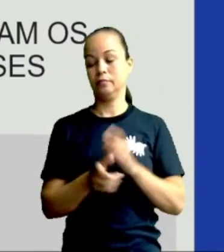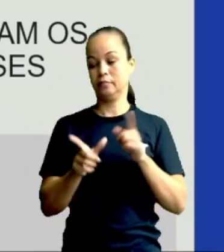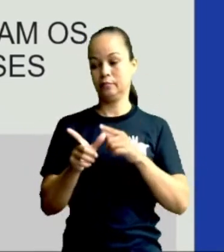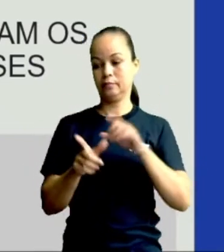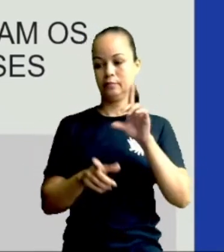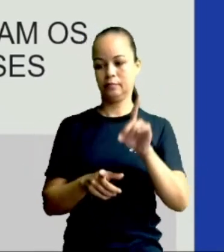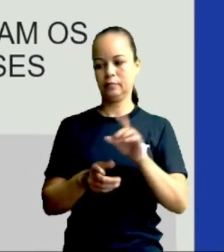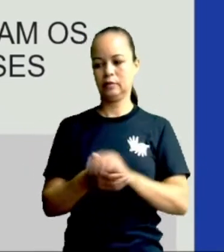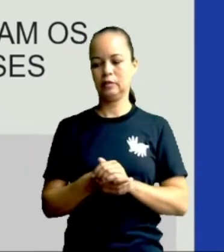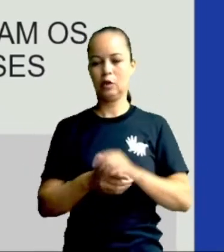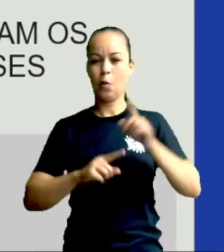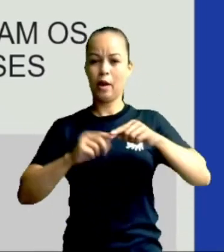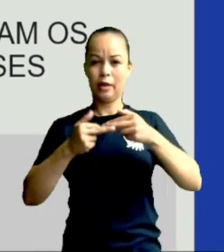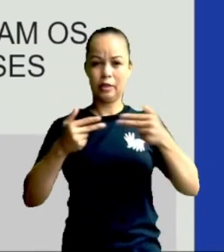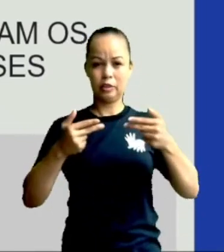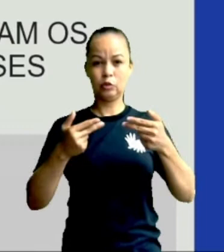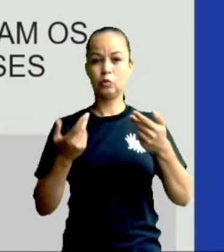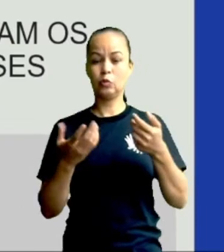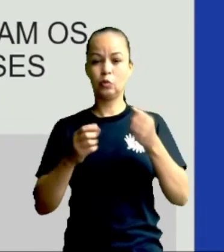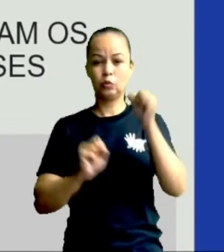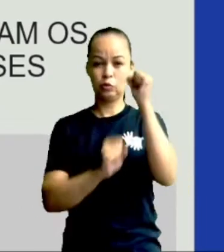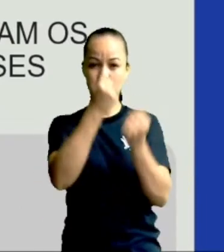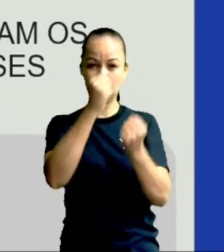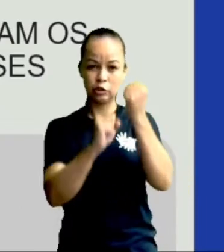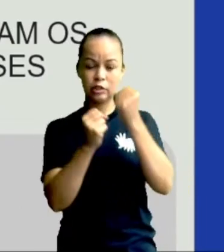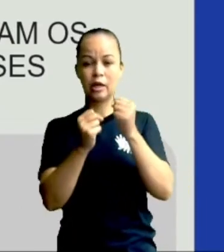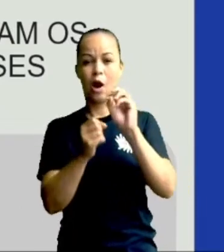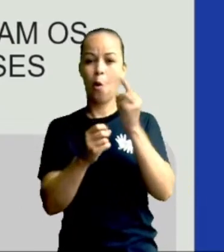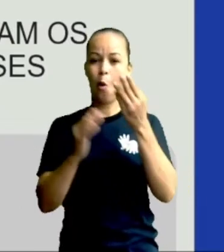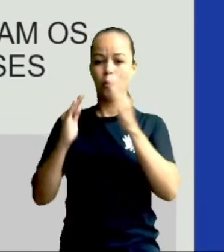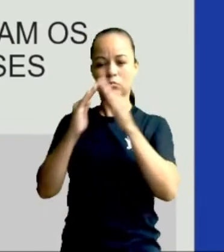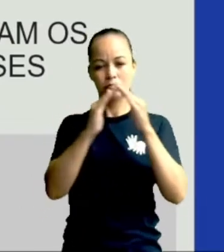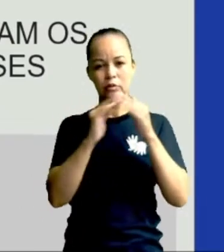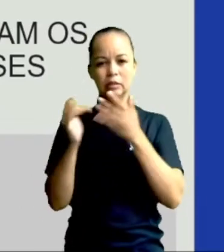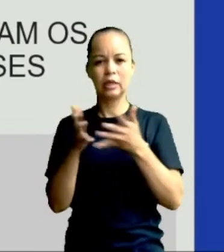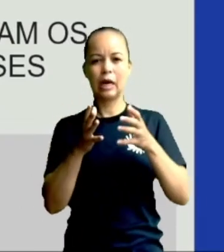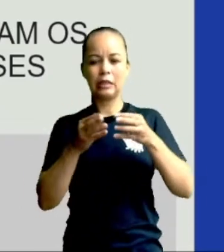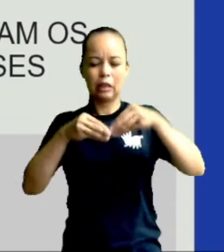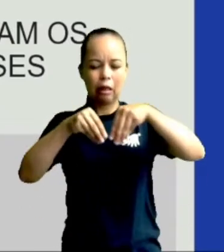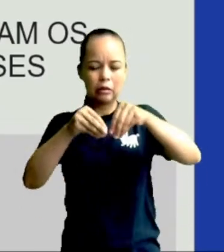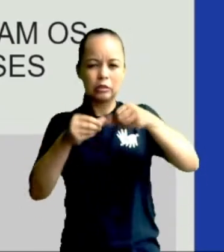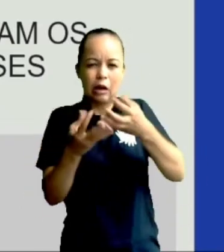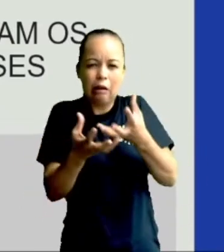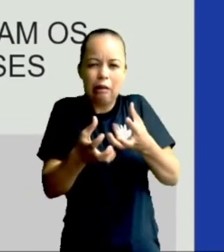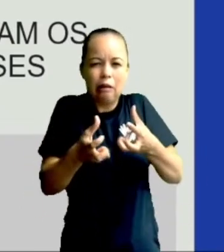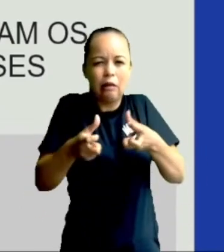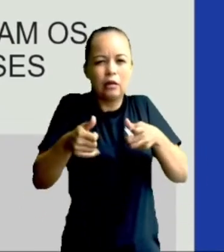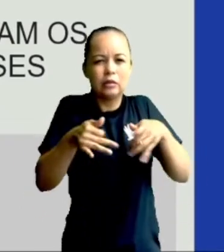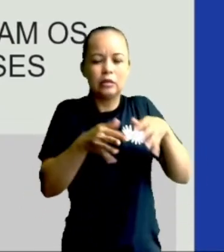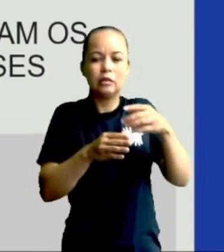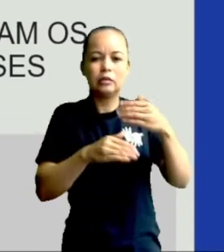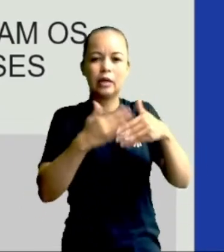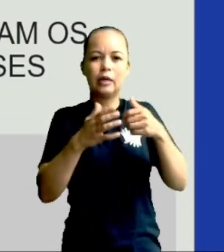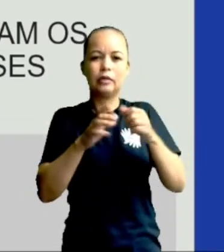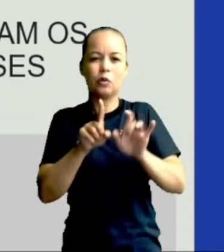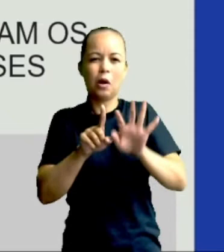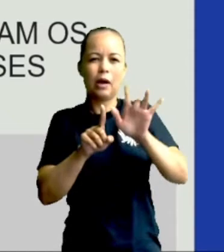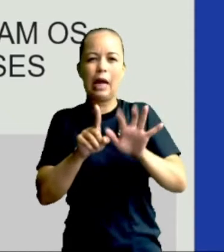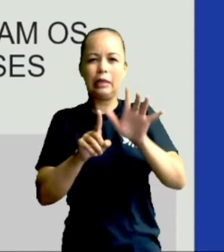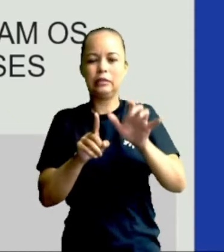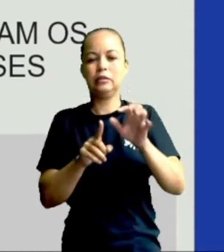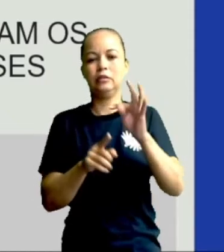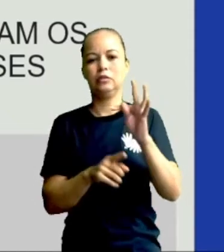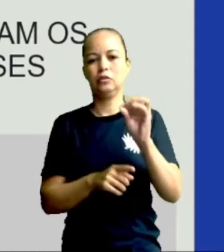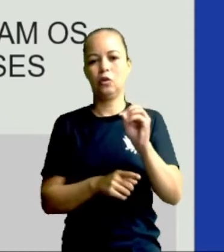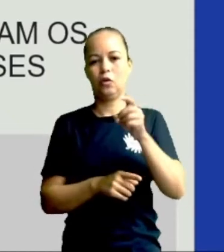resíduos industriais ou domésticos que alteram o solo, degradando sua superfície e gerando gases